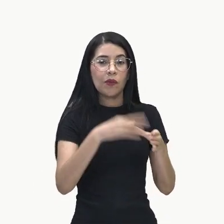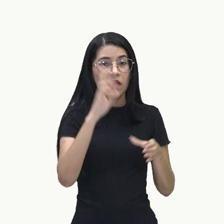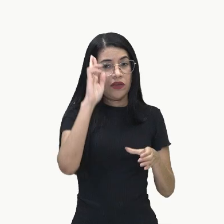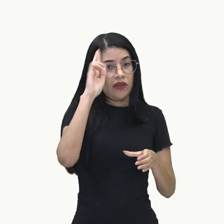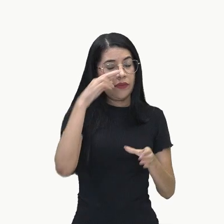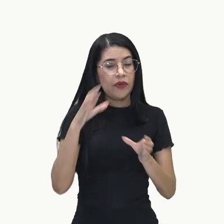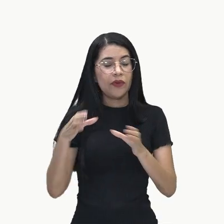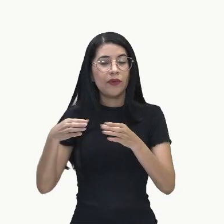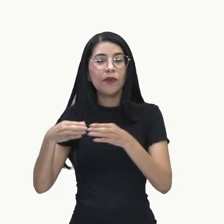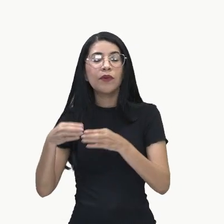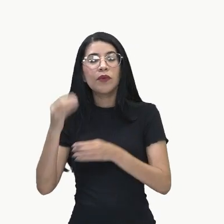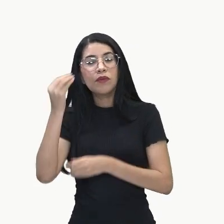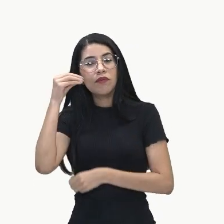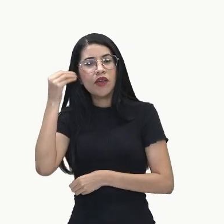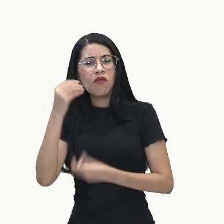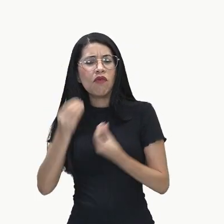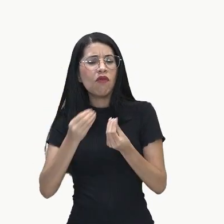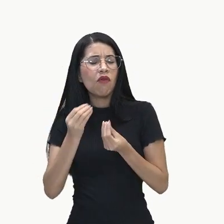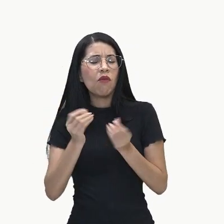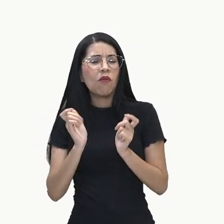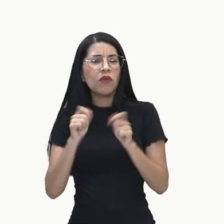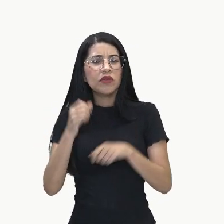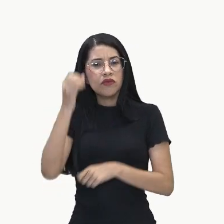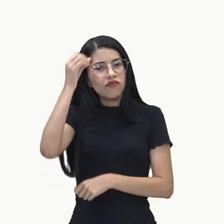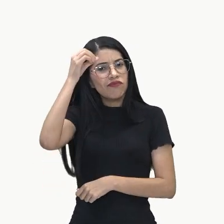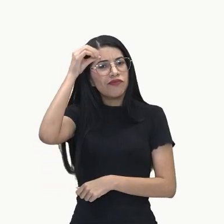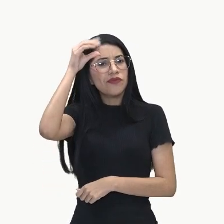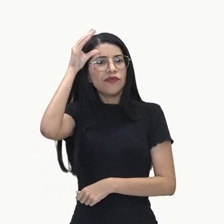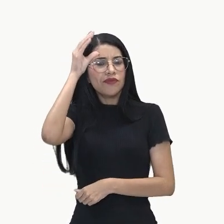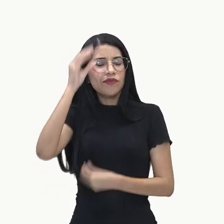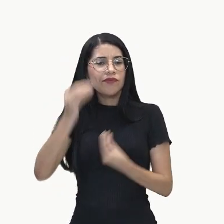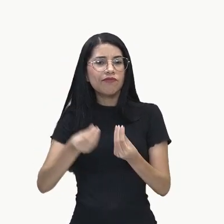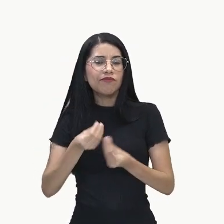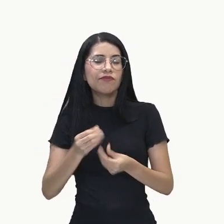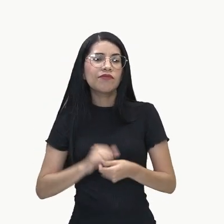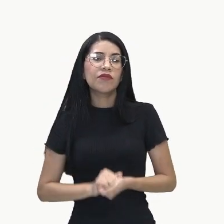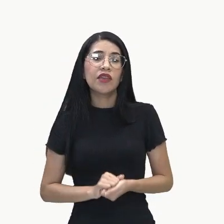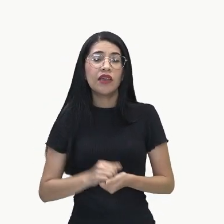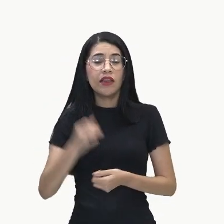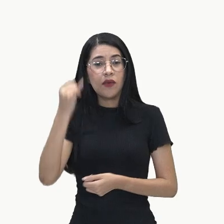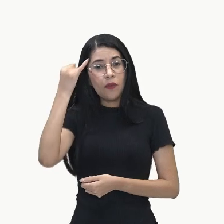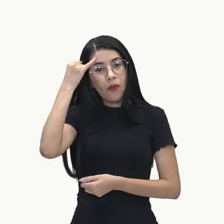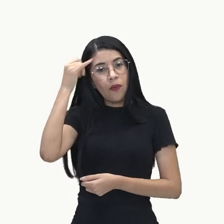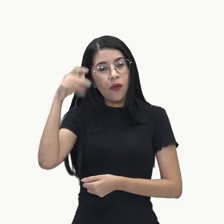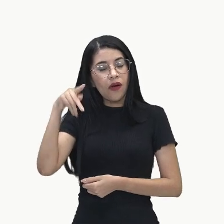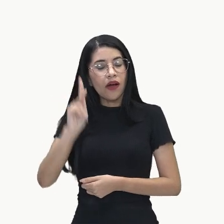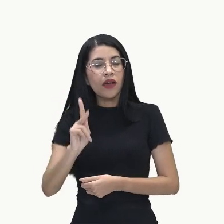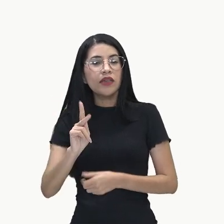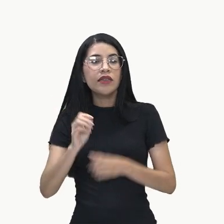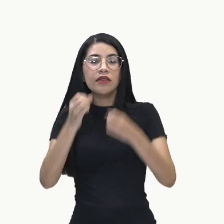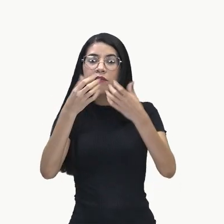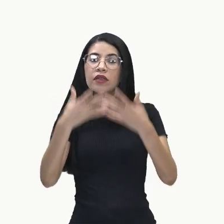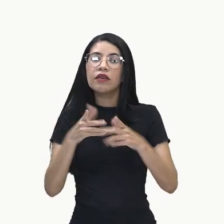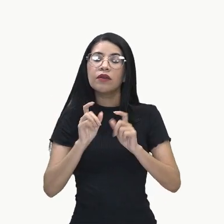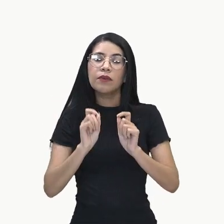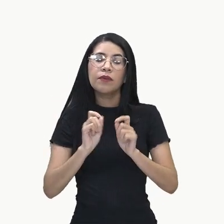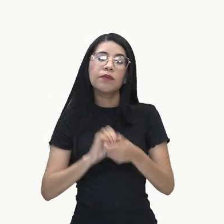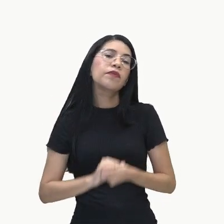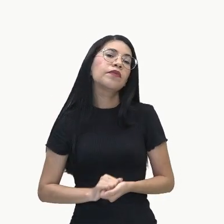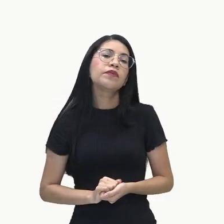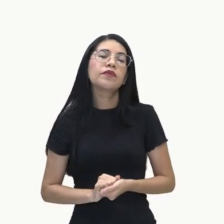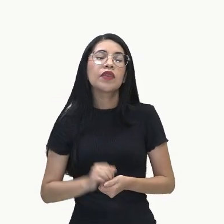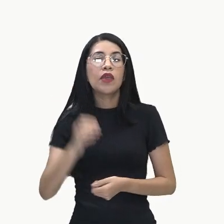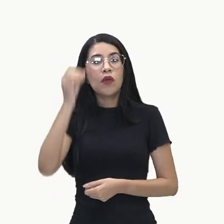que o conhecimento vai ser adquirido. Perfeito? E aí o Kant chega para nós e diz assim, o